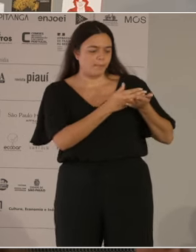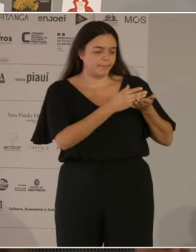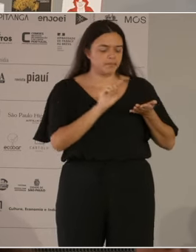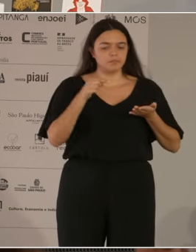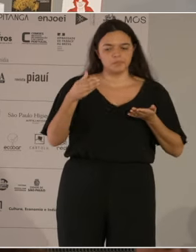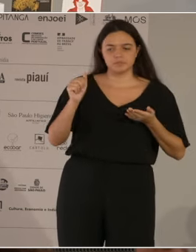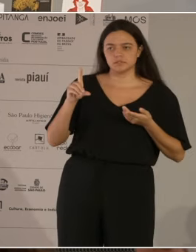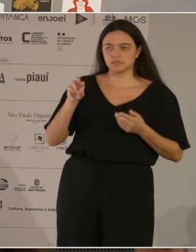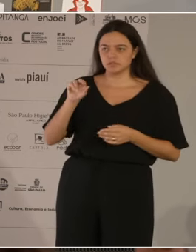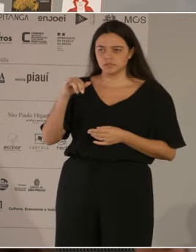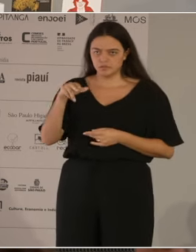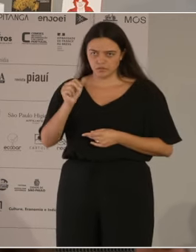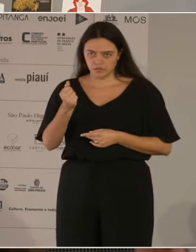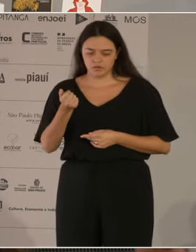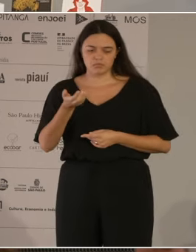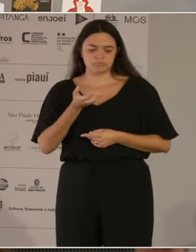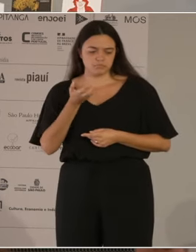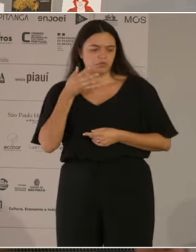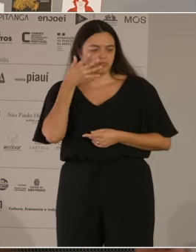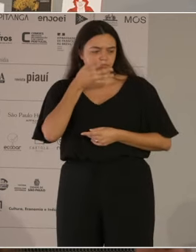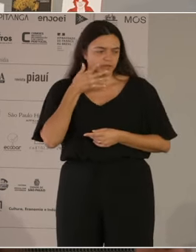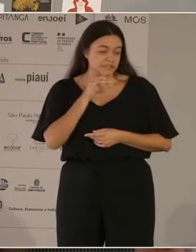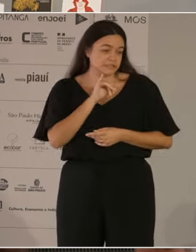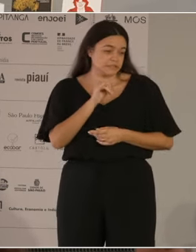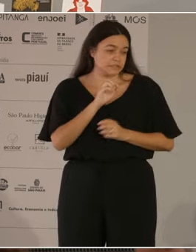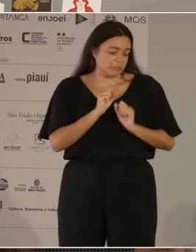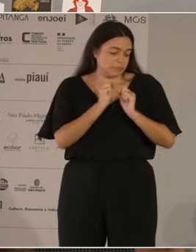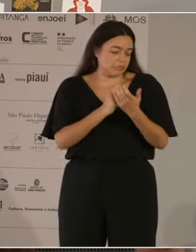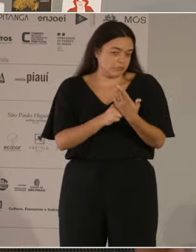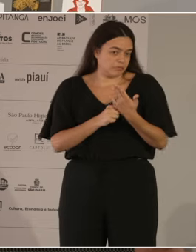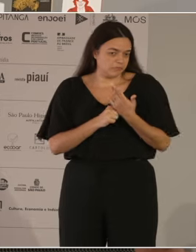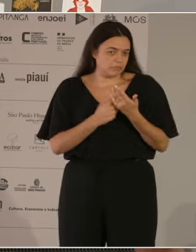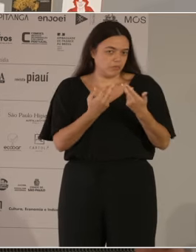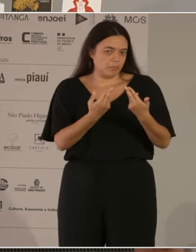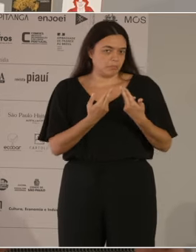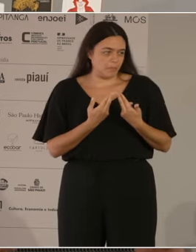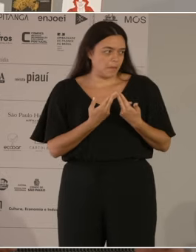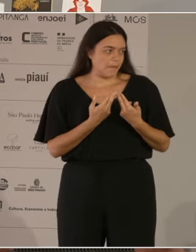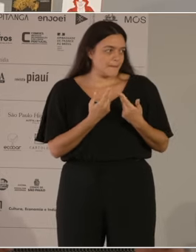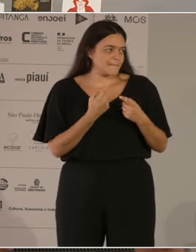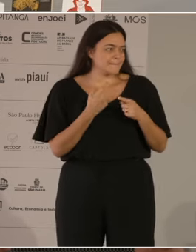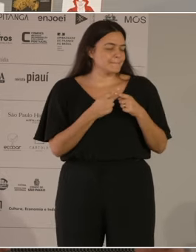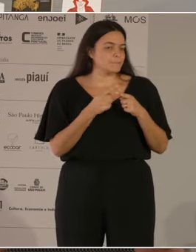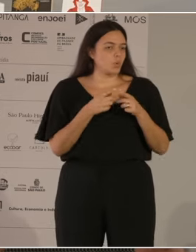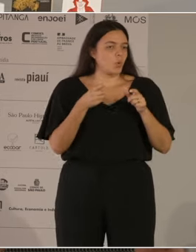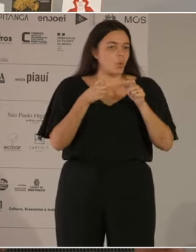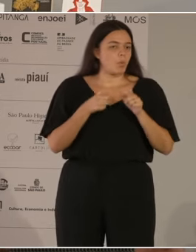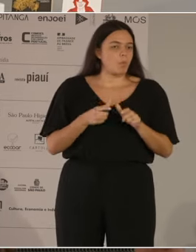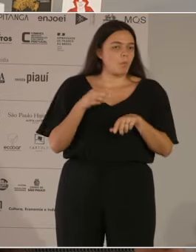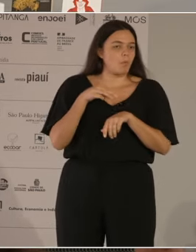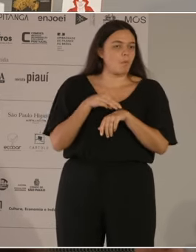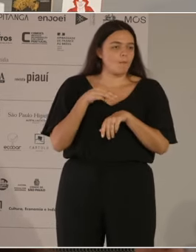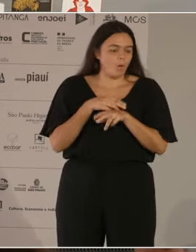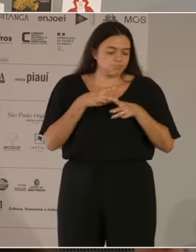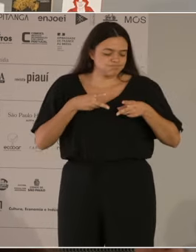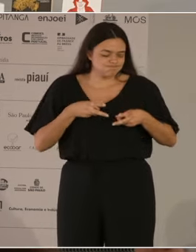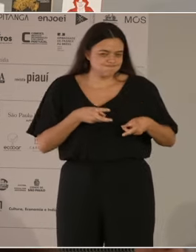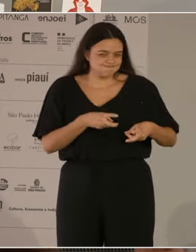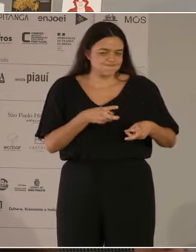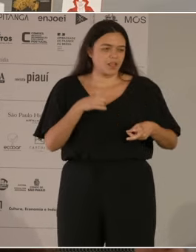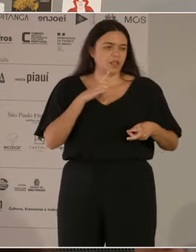também. Se eu puder ajudar nessa, porque essa é uma crise existencial que a gente tem na arqueologia, né? Por que